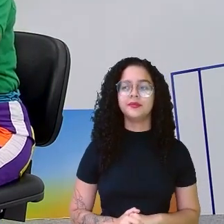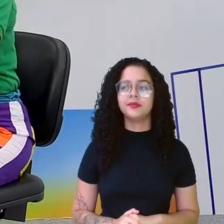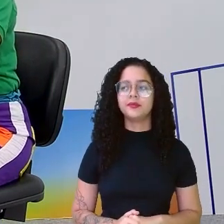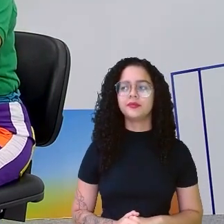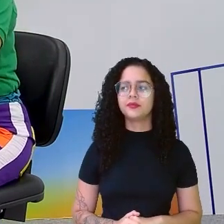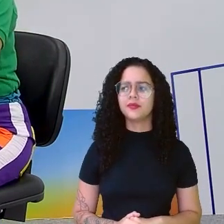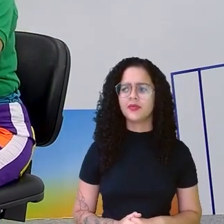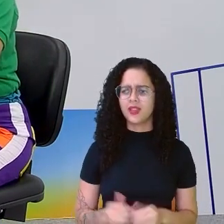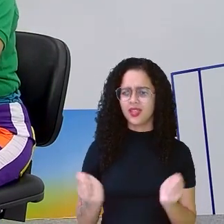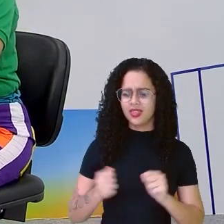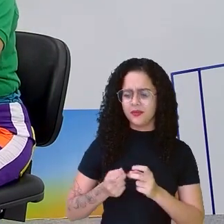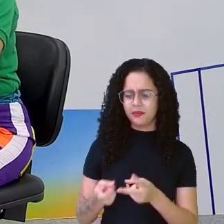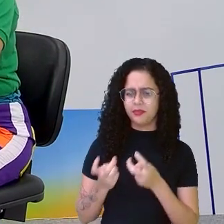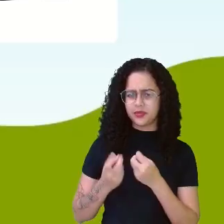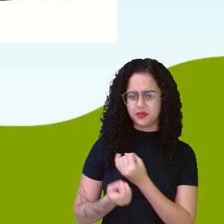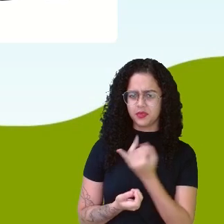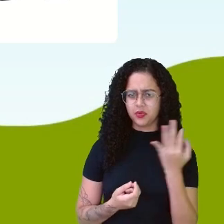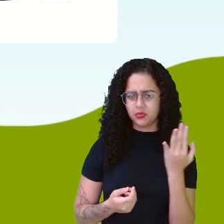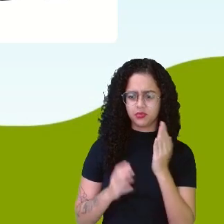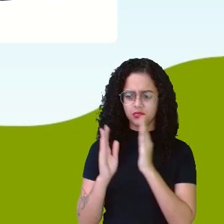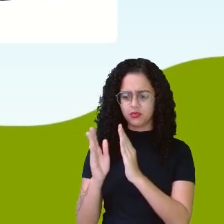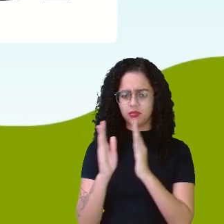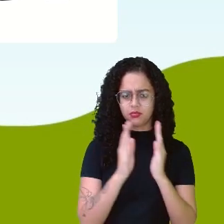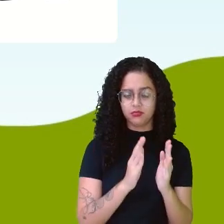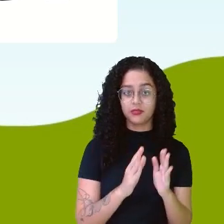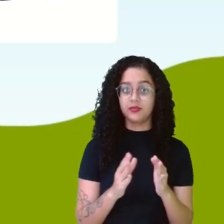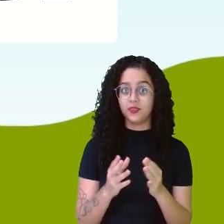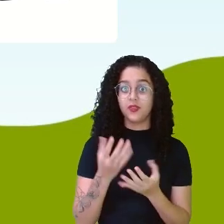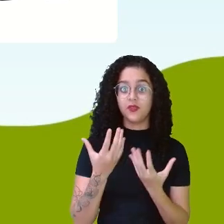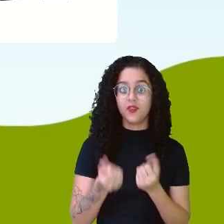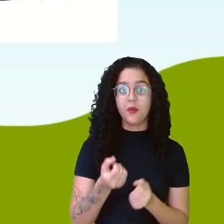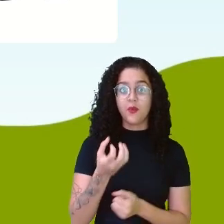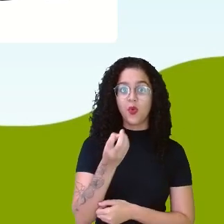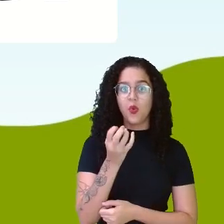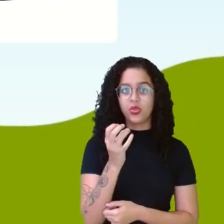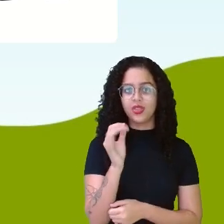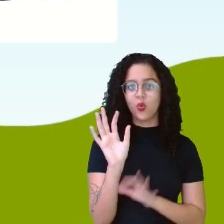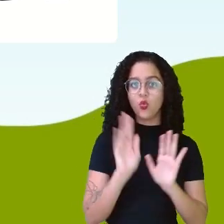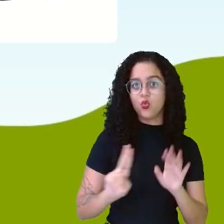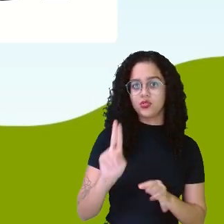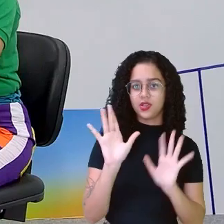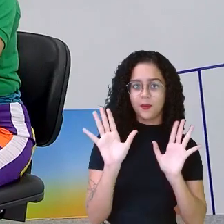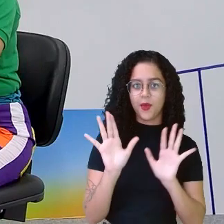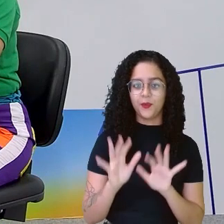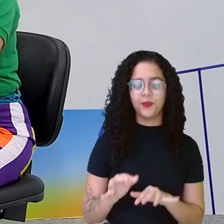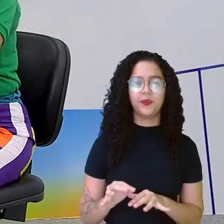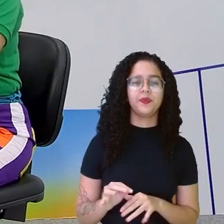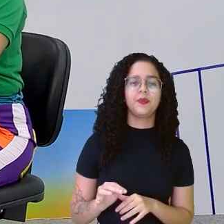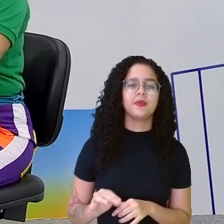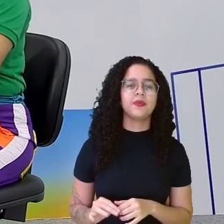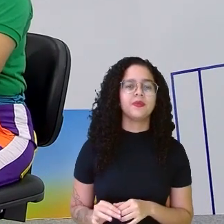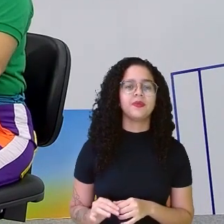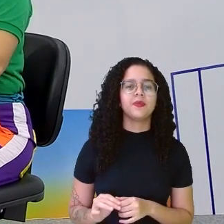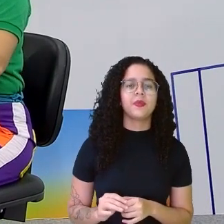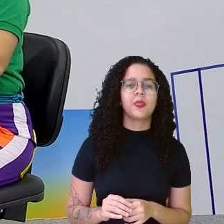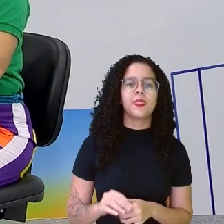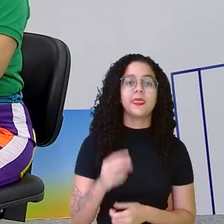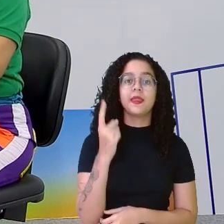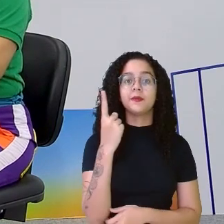Será que deu para perceber quantos pedacinhos que tem? Vamos contar com os dedos agora, minha gente. Vamos lá? Vamos lá?